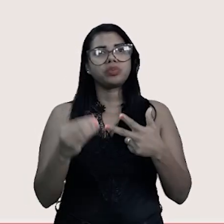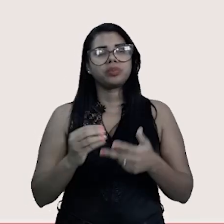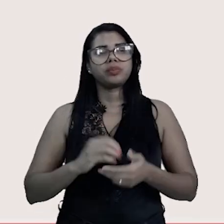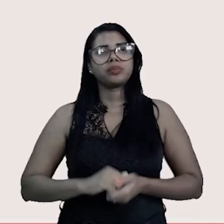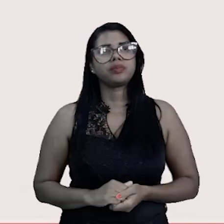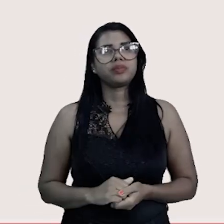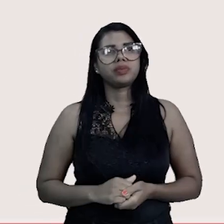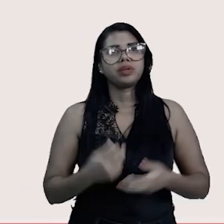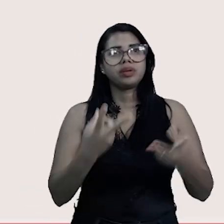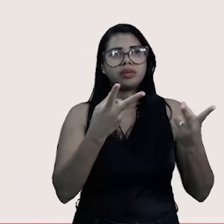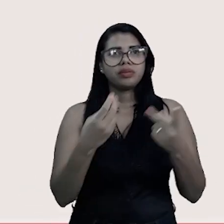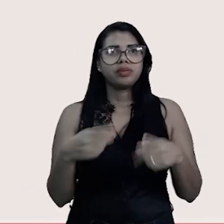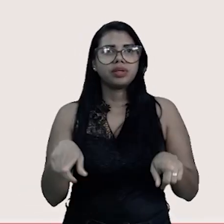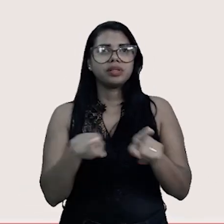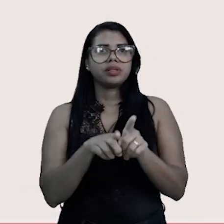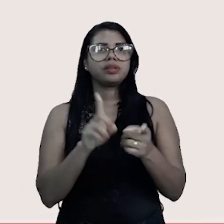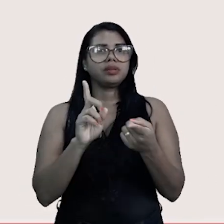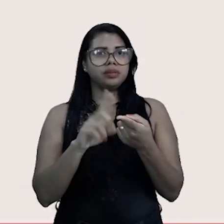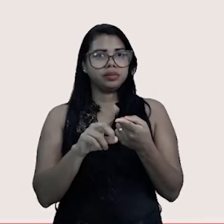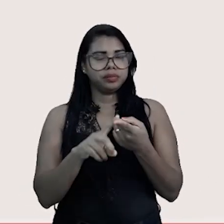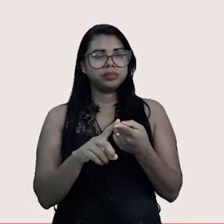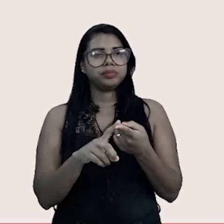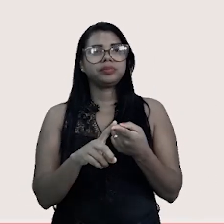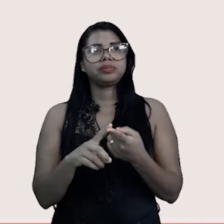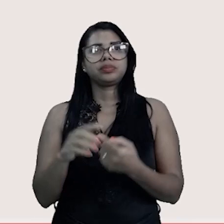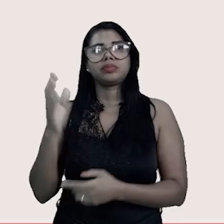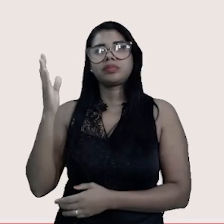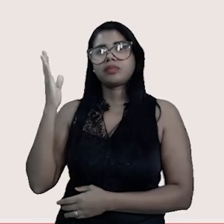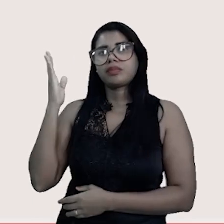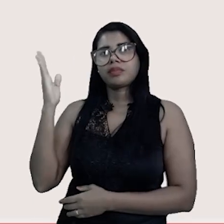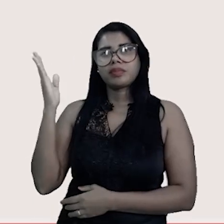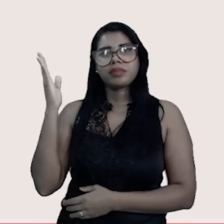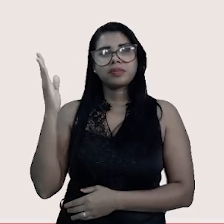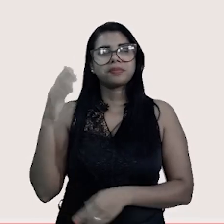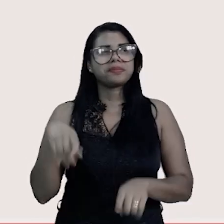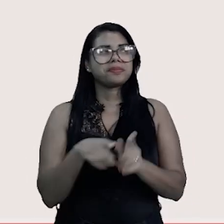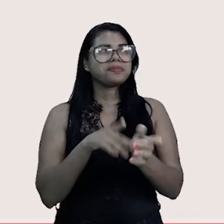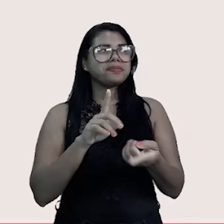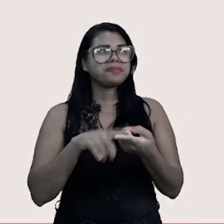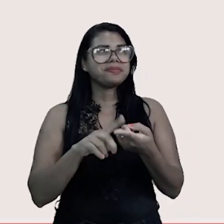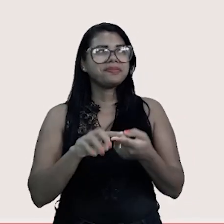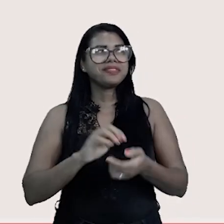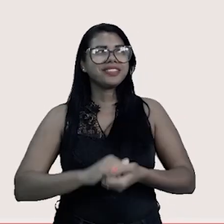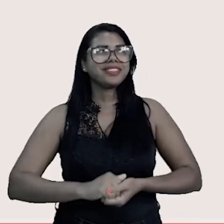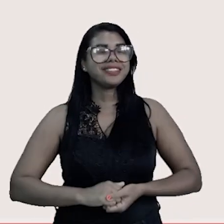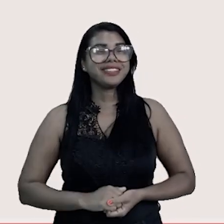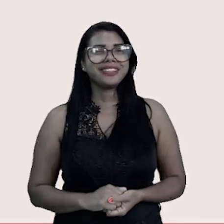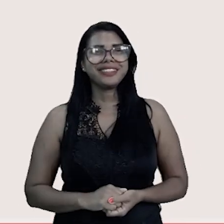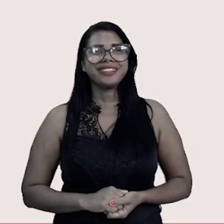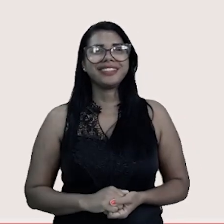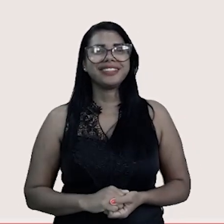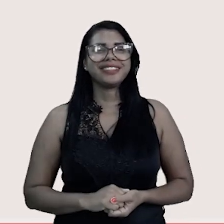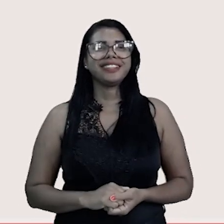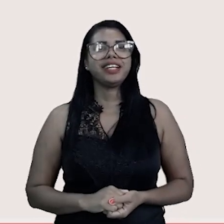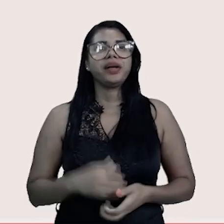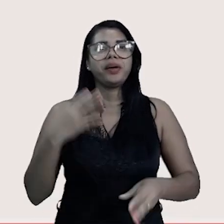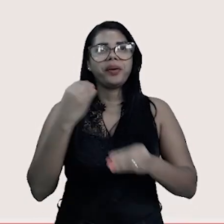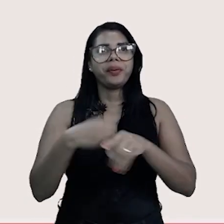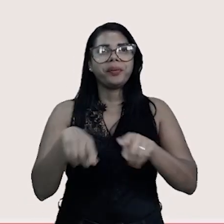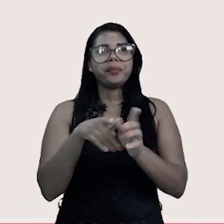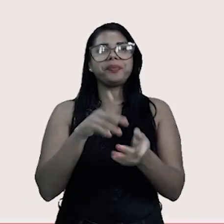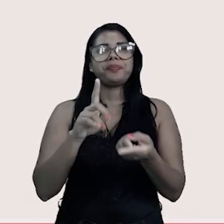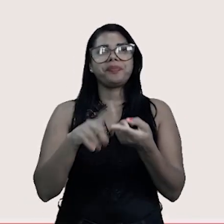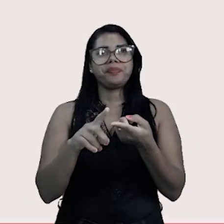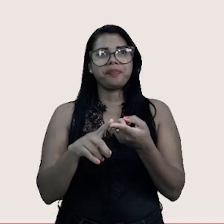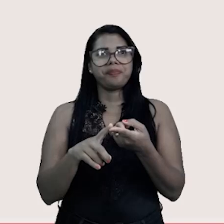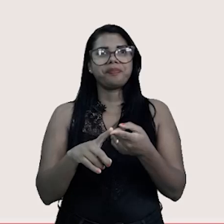é a repetição de conectivos, não é? Então consiste na repetição de conectivos, ó, ligados a termos de uma oração ou elementos do período.